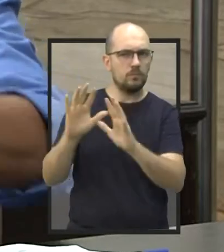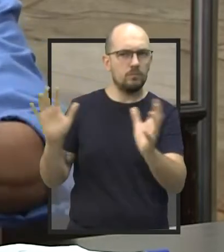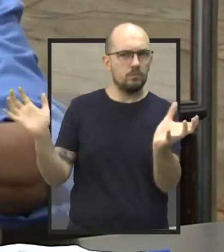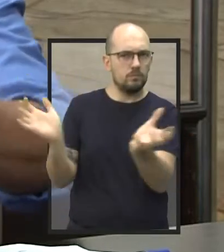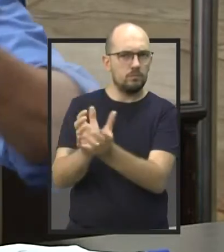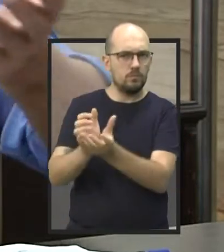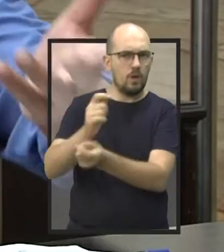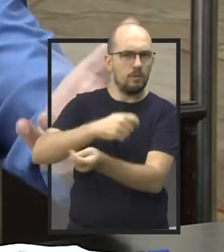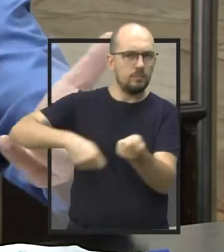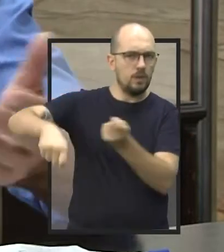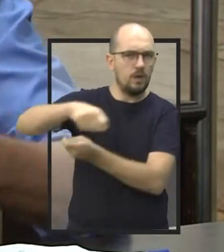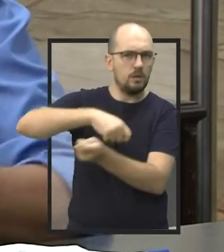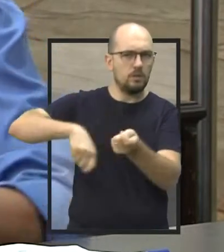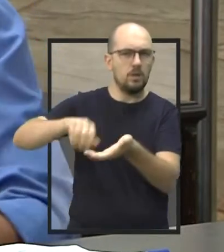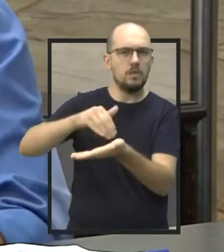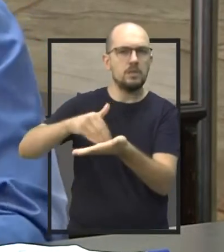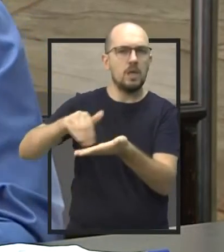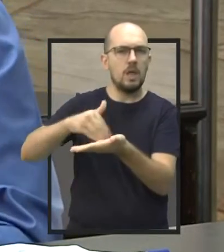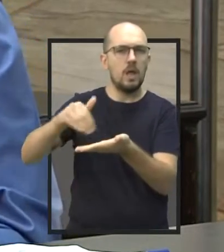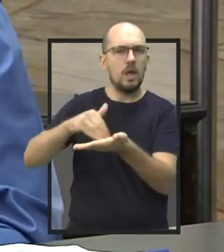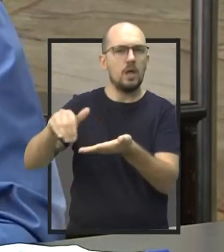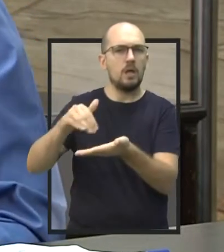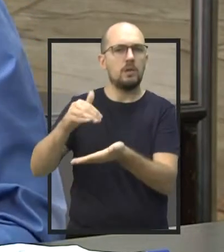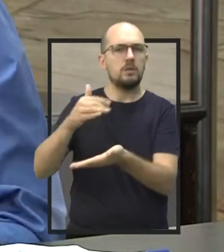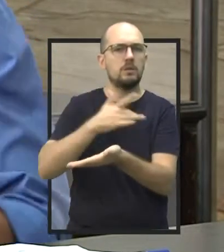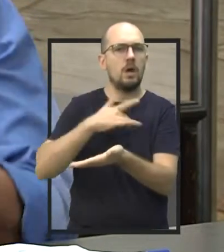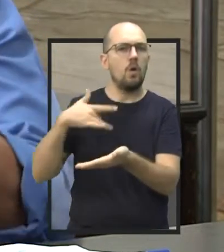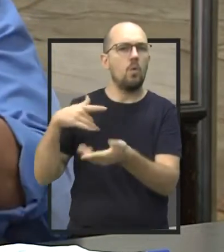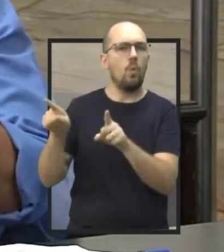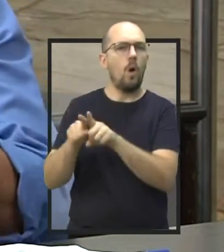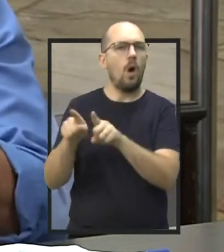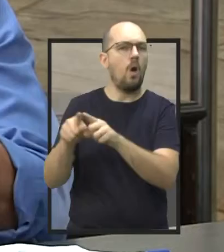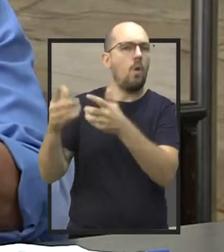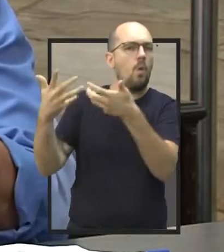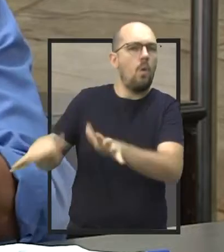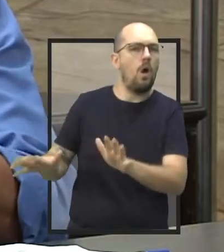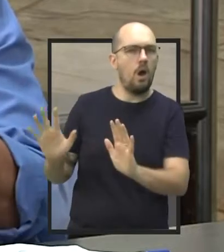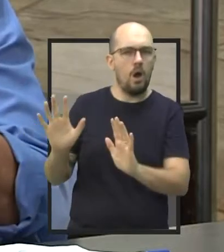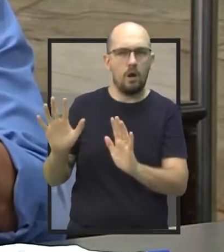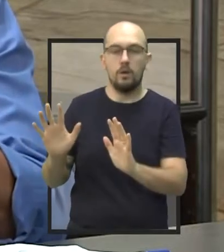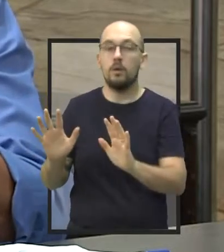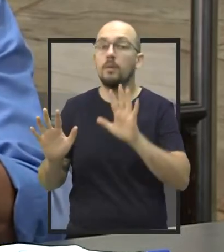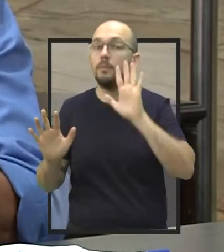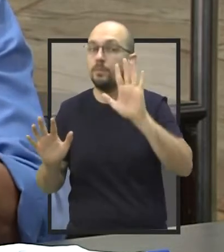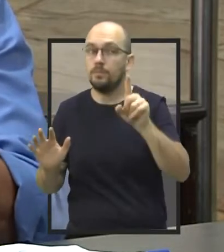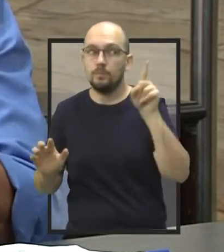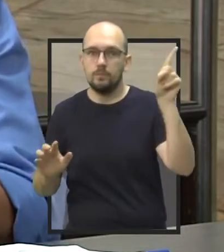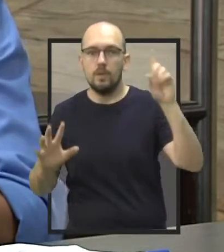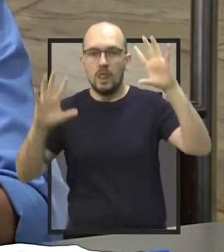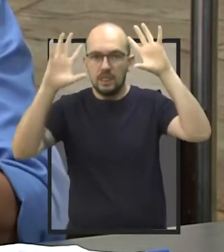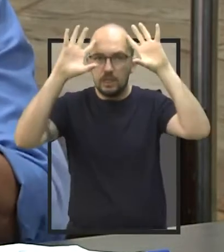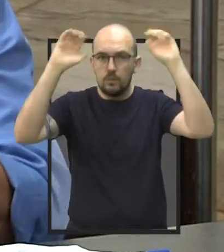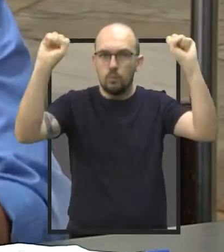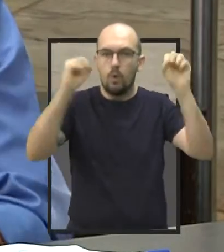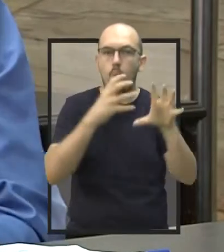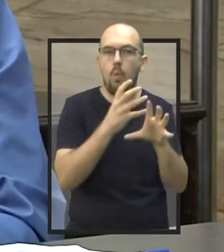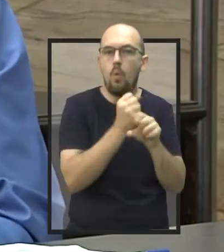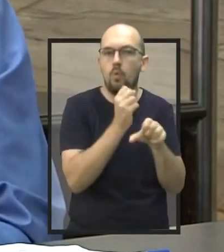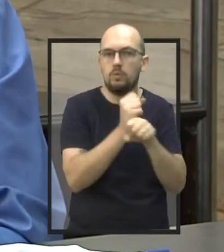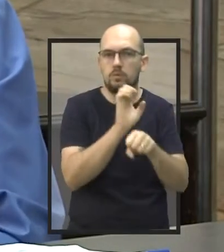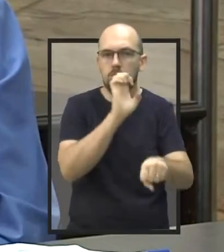própria administração à Secretaria de Saúde, porque há uma recomendação do Tribunal de Contas do Estado de